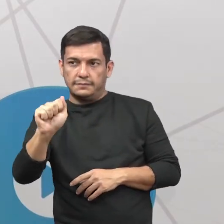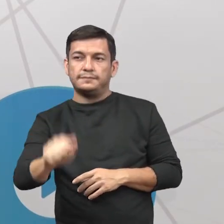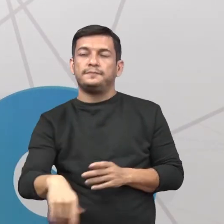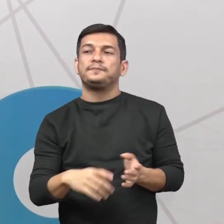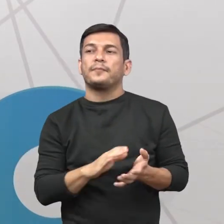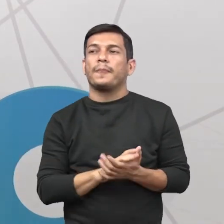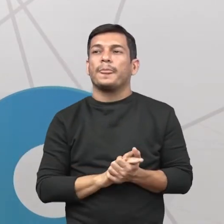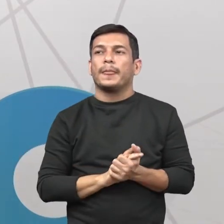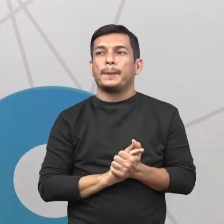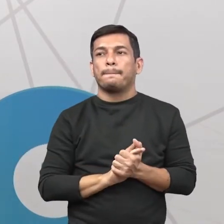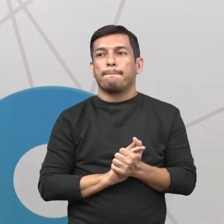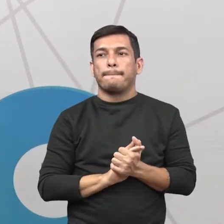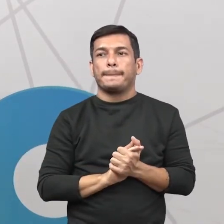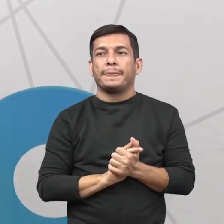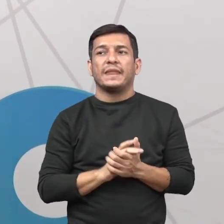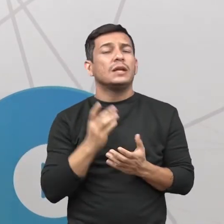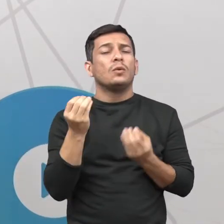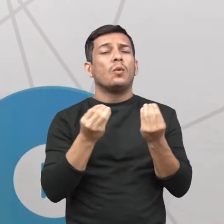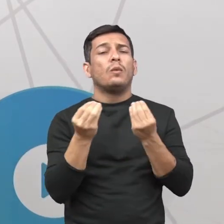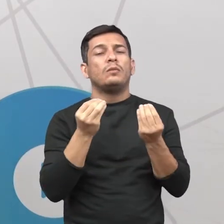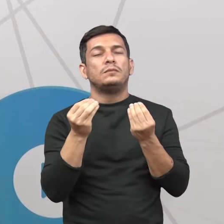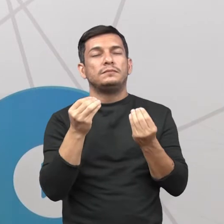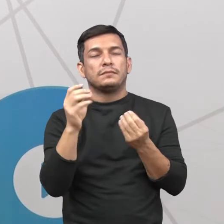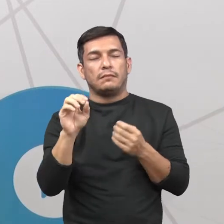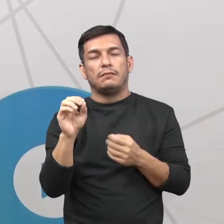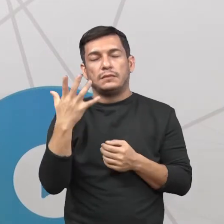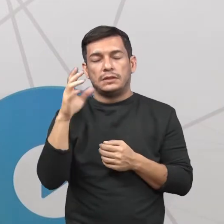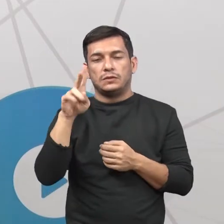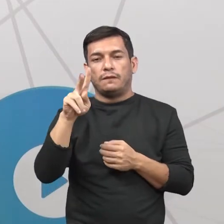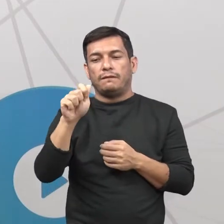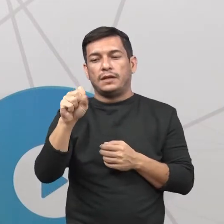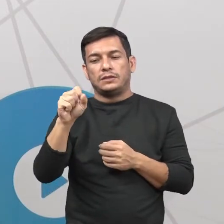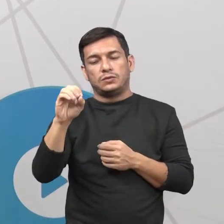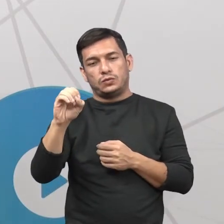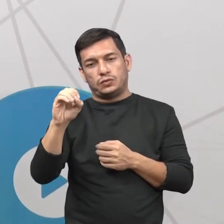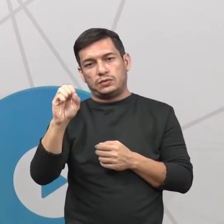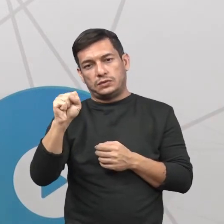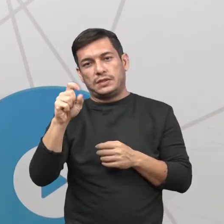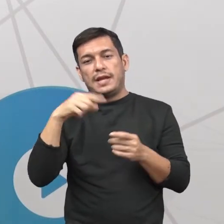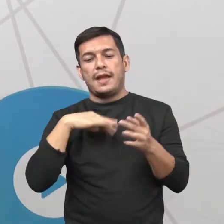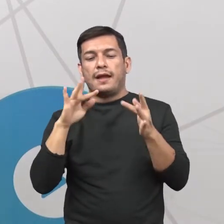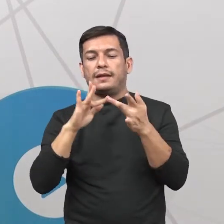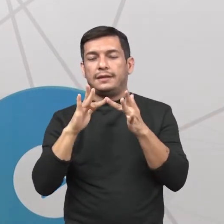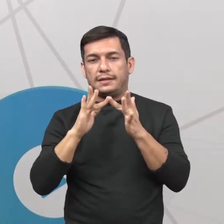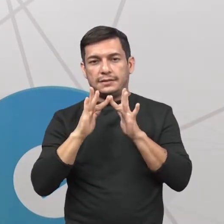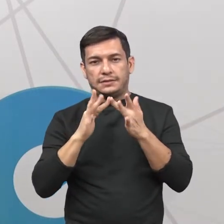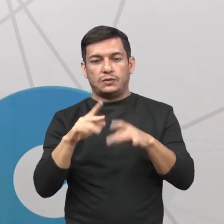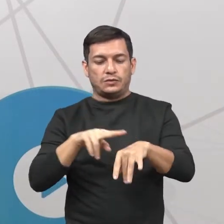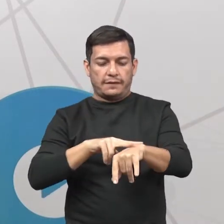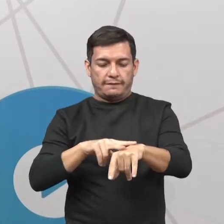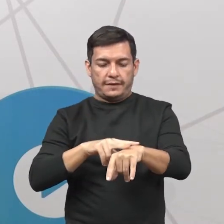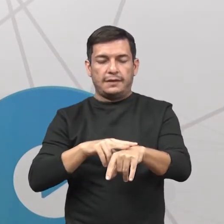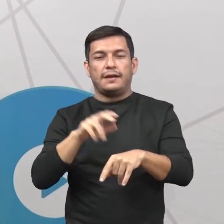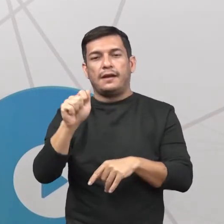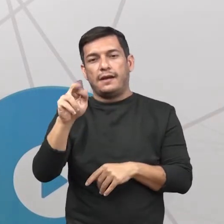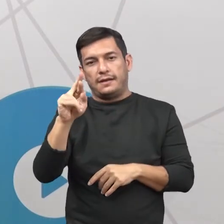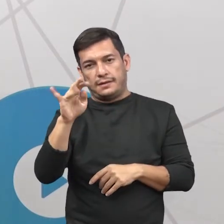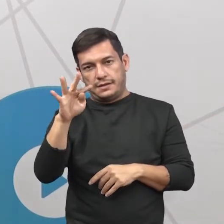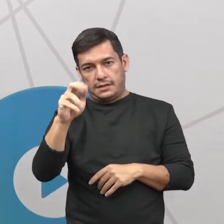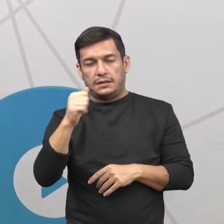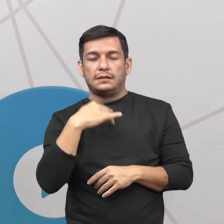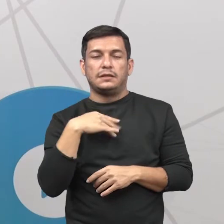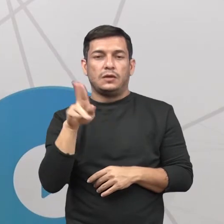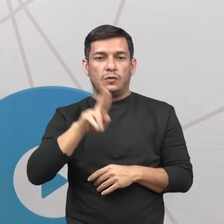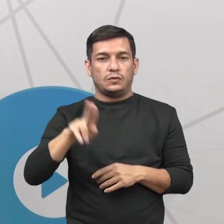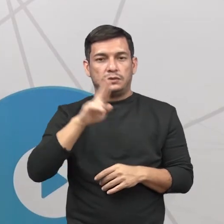nossos vasos sanguíneos? Eles são exatamente a ligação entre as veias e as artérias. Vou usar